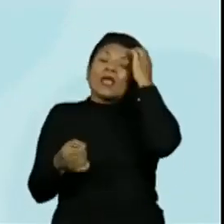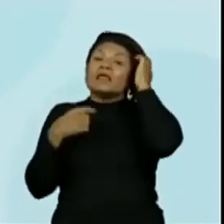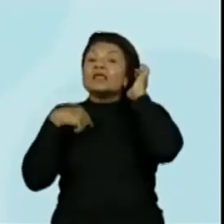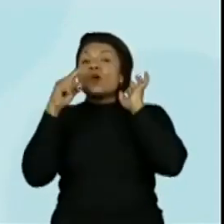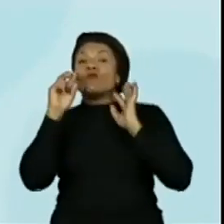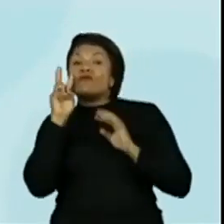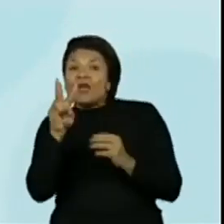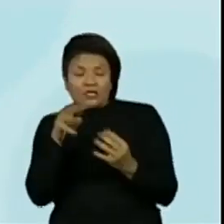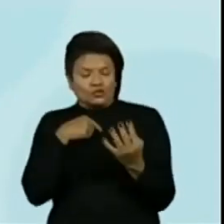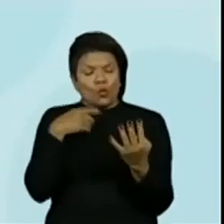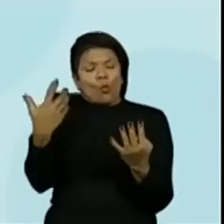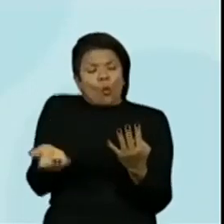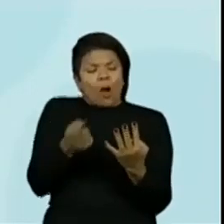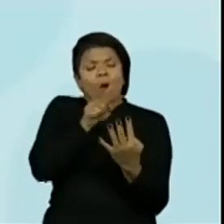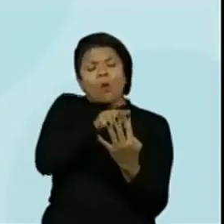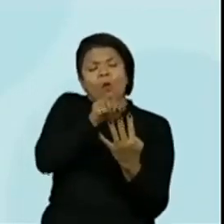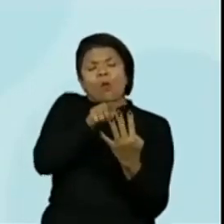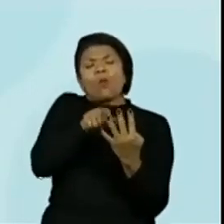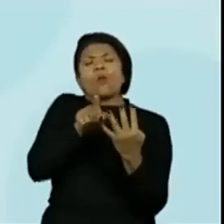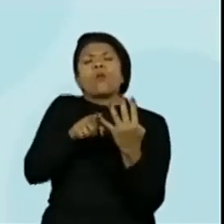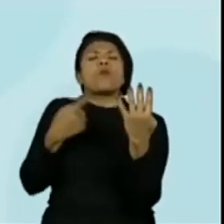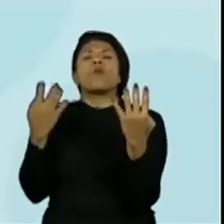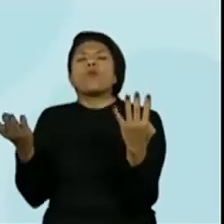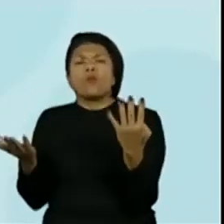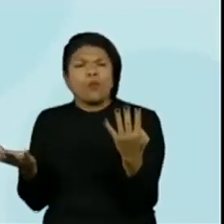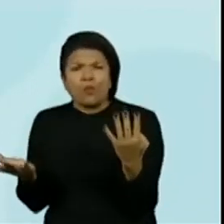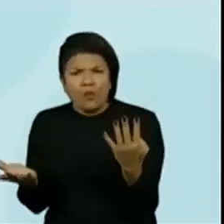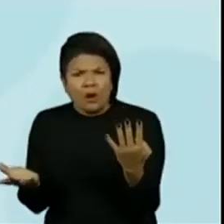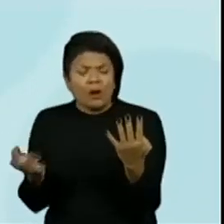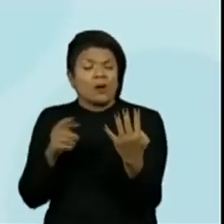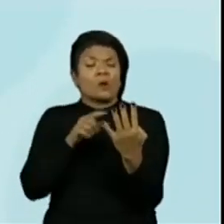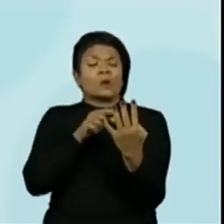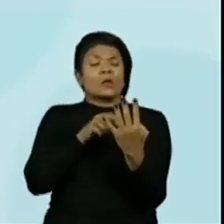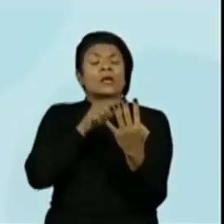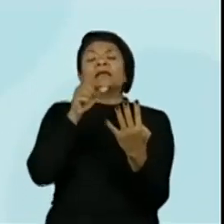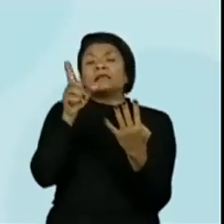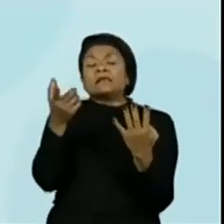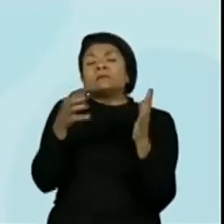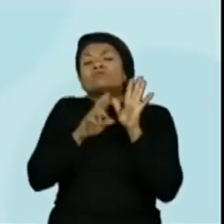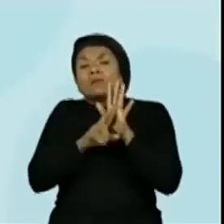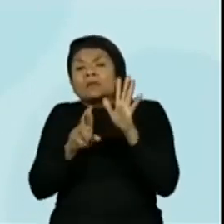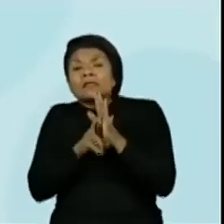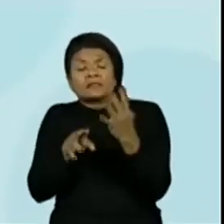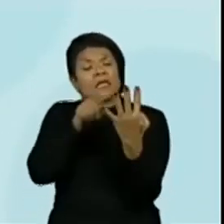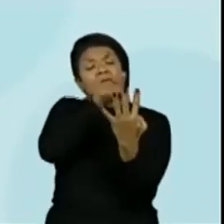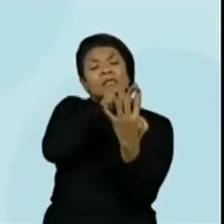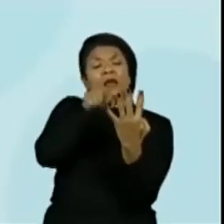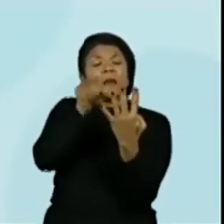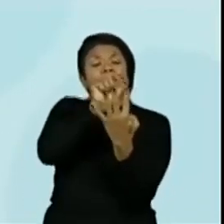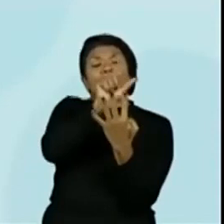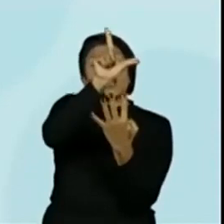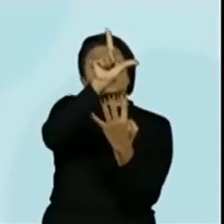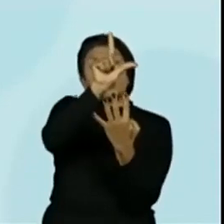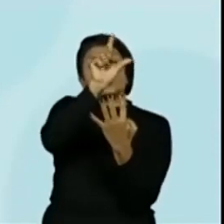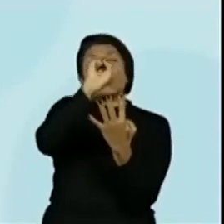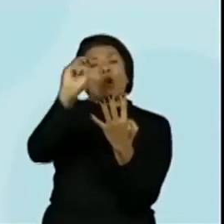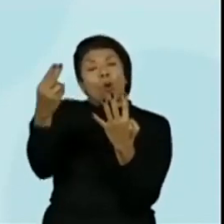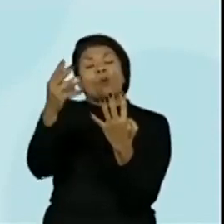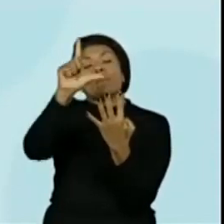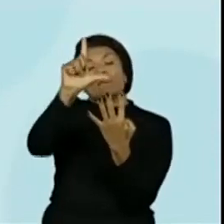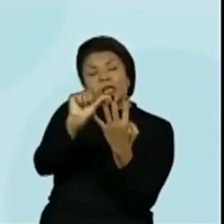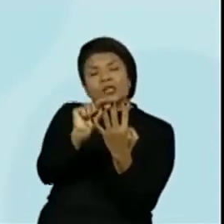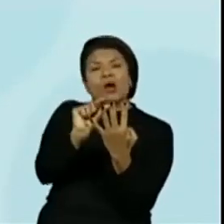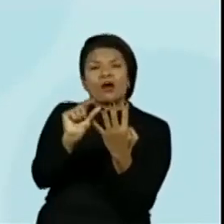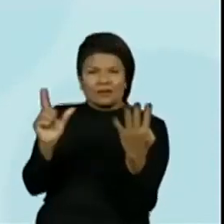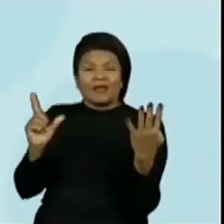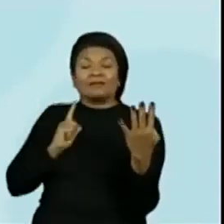verifico qual é, né, desses daqui, quem representa a maior ou a menor